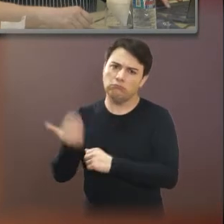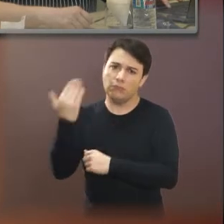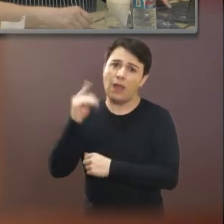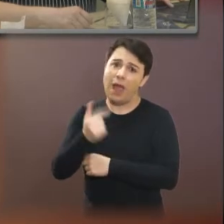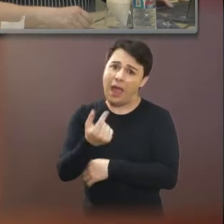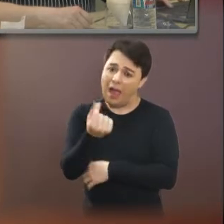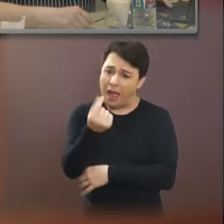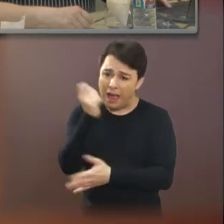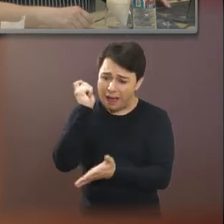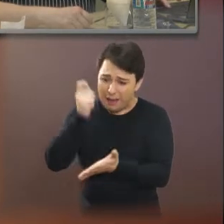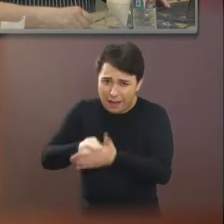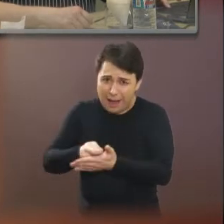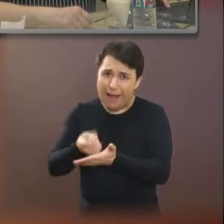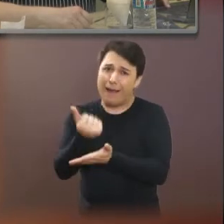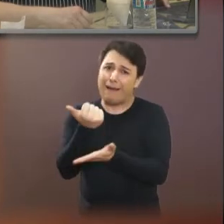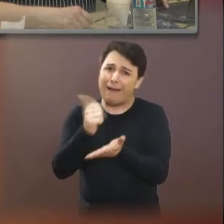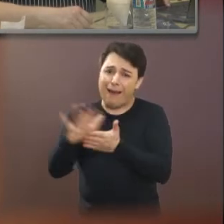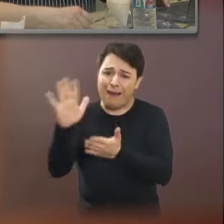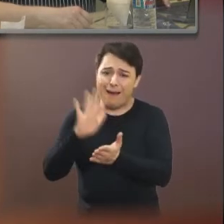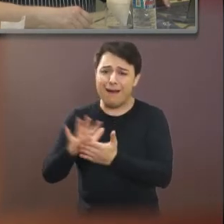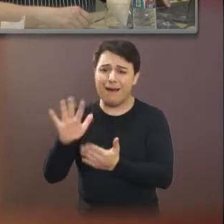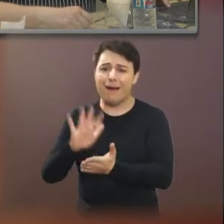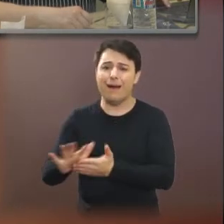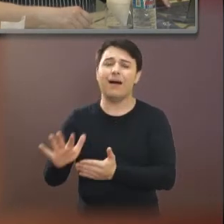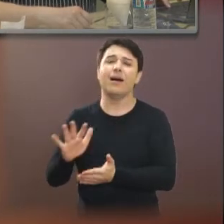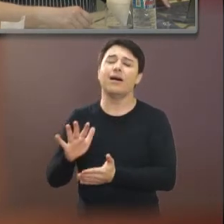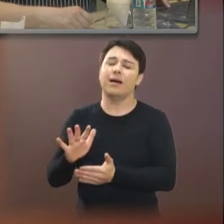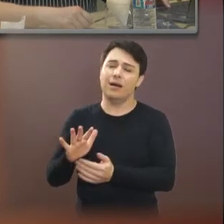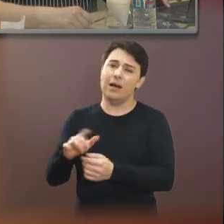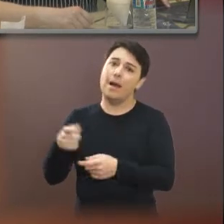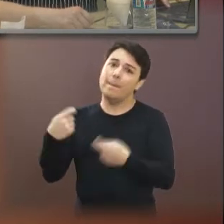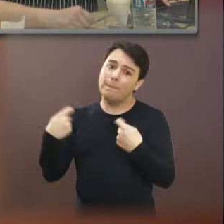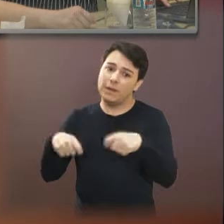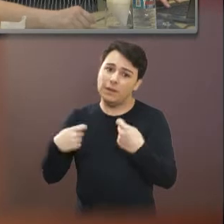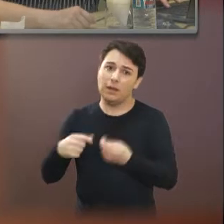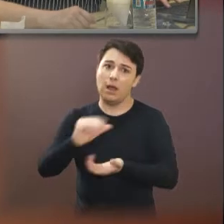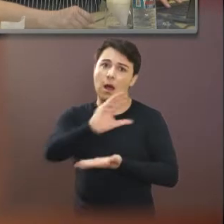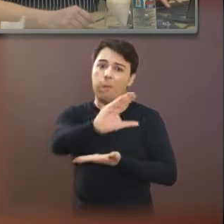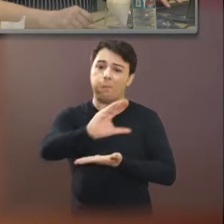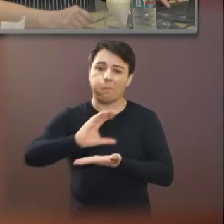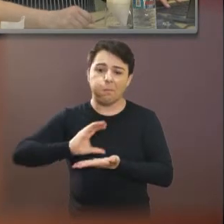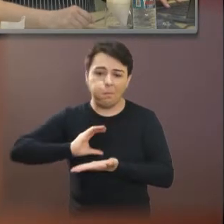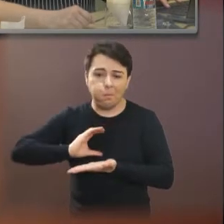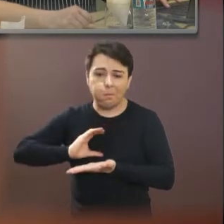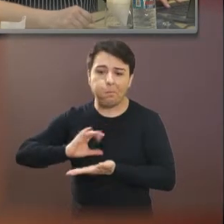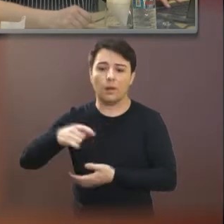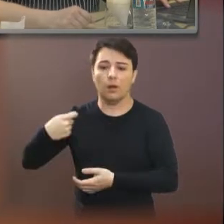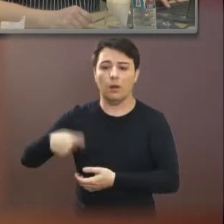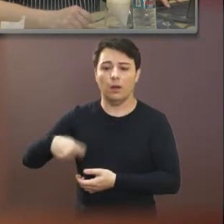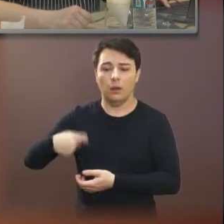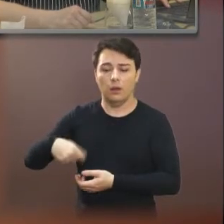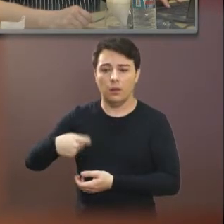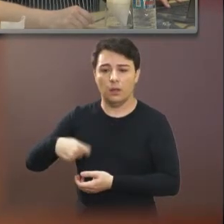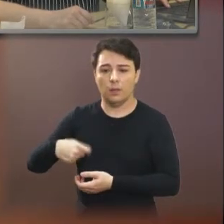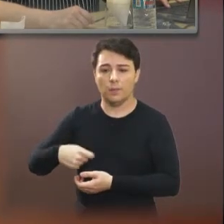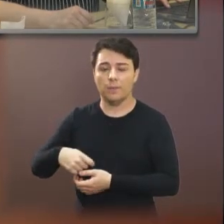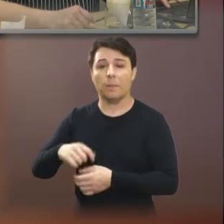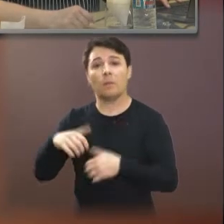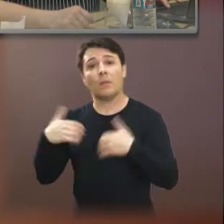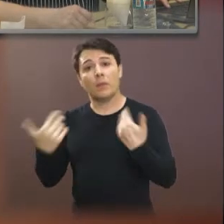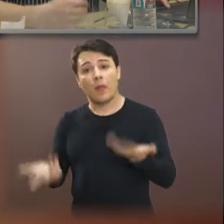cara e ela exige investimentos pesados e uma